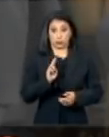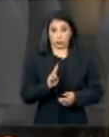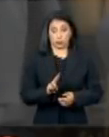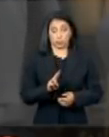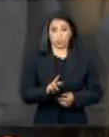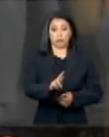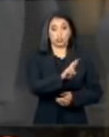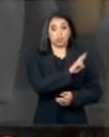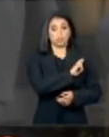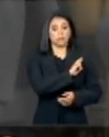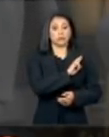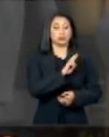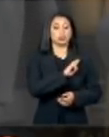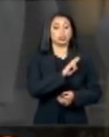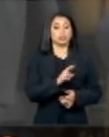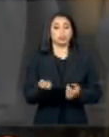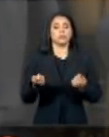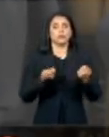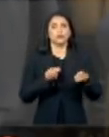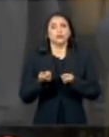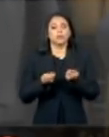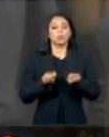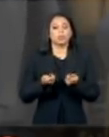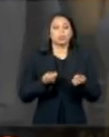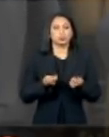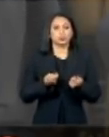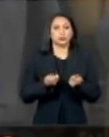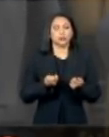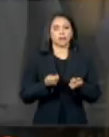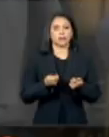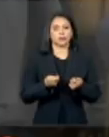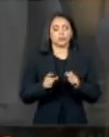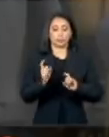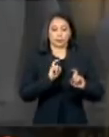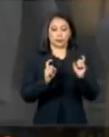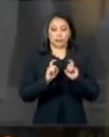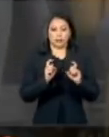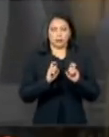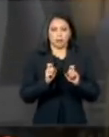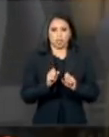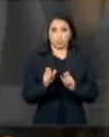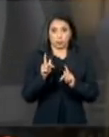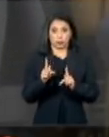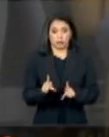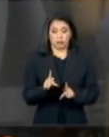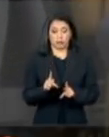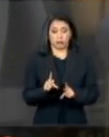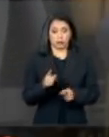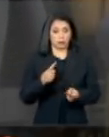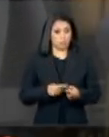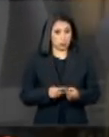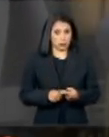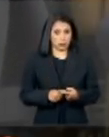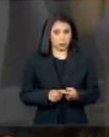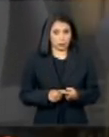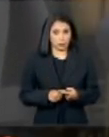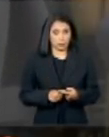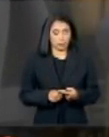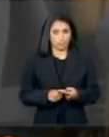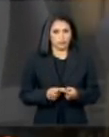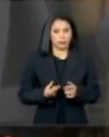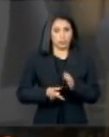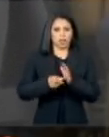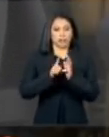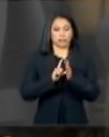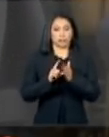de controlar esse ato administrativo de concessão de aposentadoria porque até então a aposentadoria do